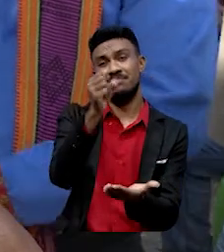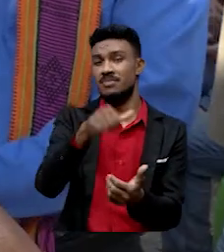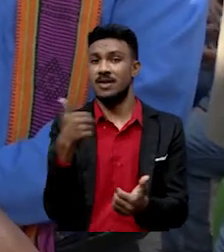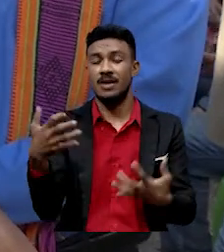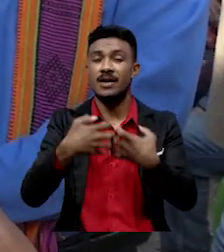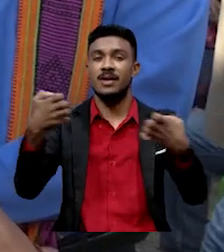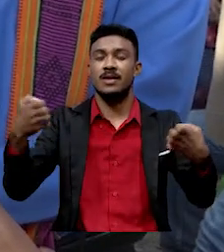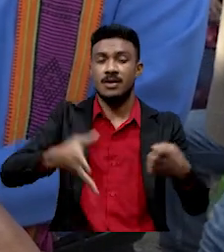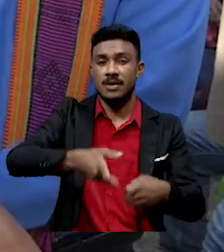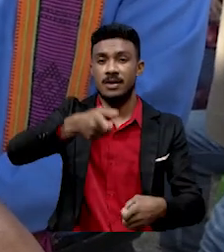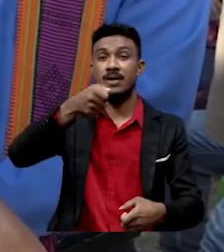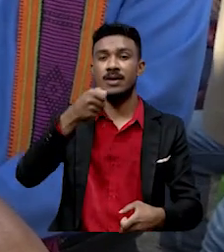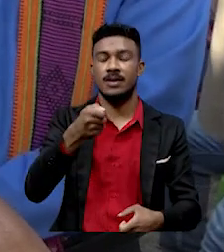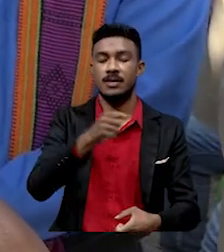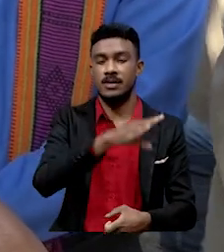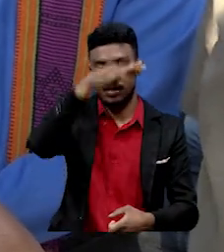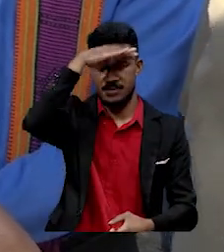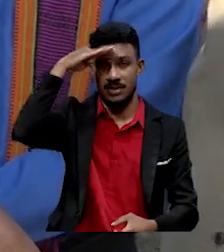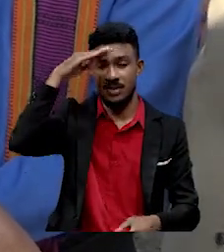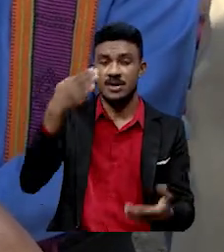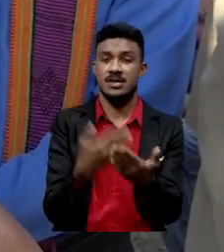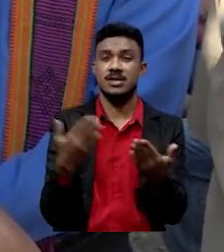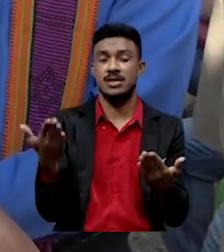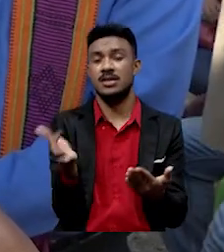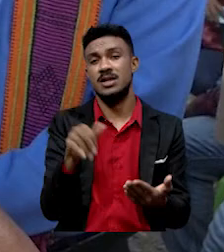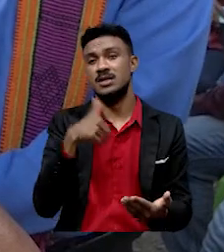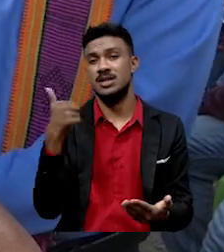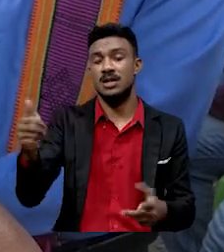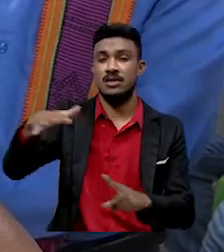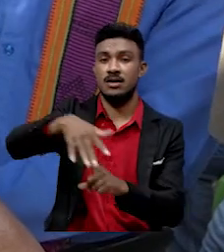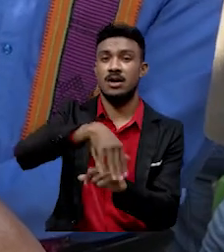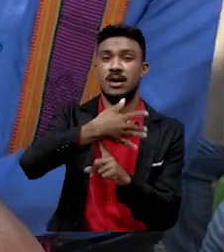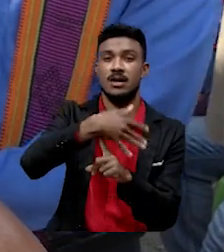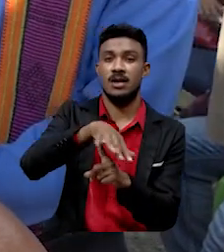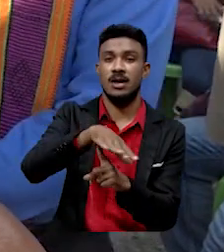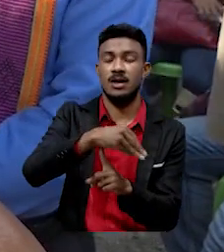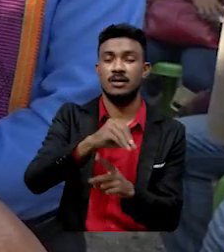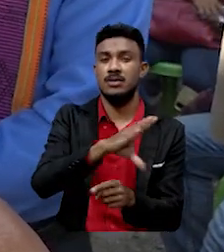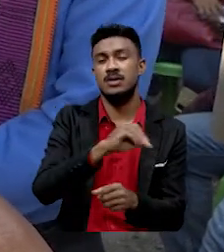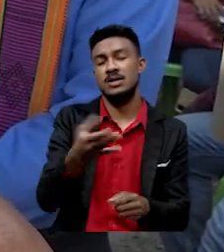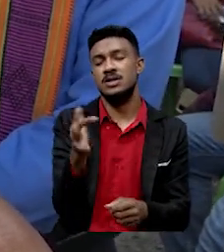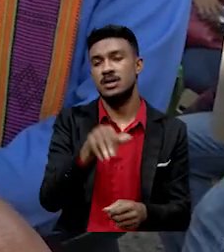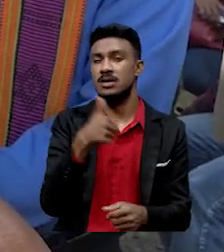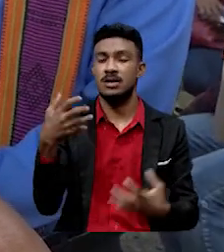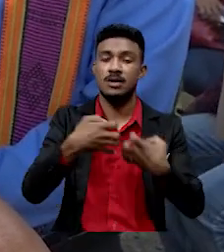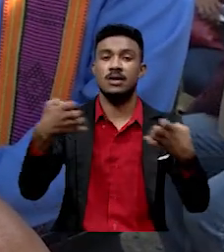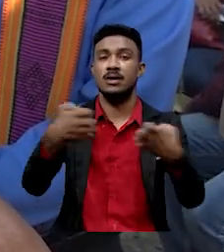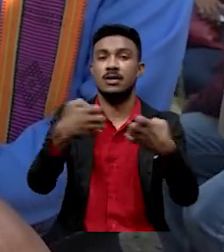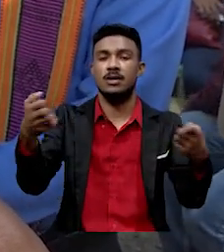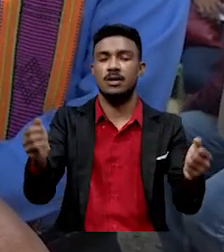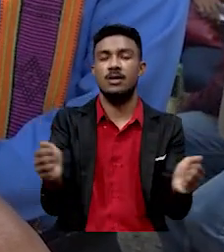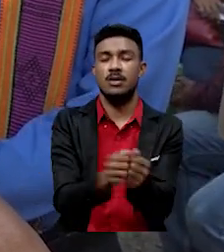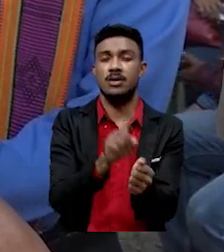keta sesan sira hanesan aitahang aisanak ser nene tau ketak idira koninia